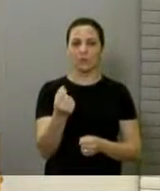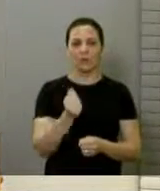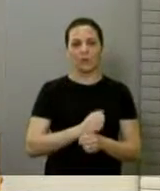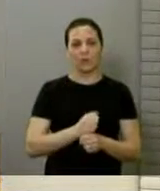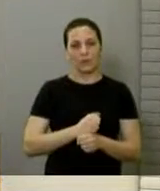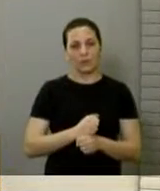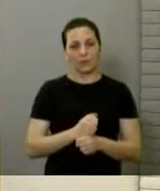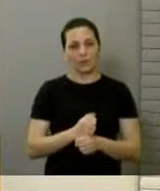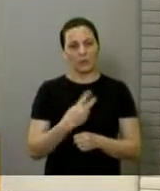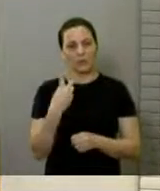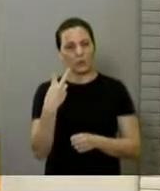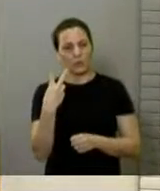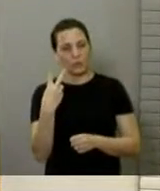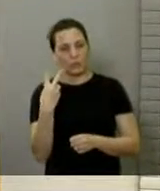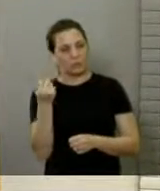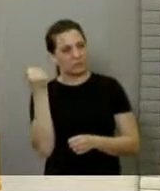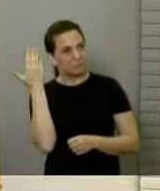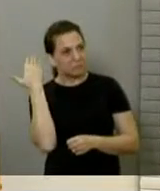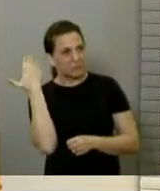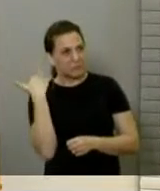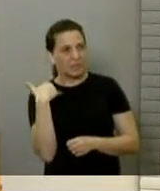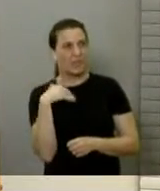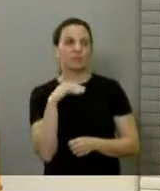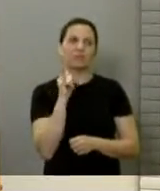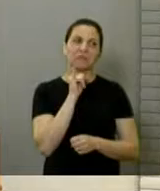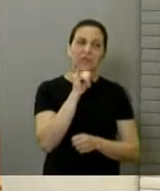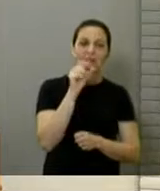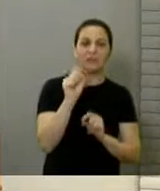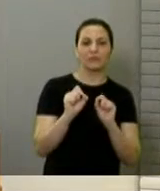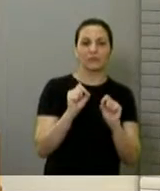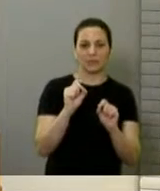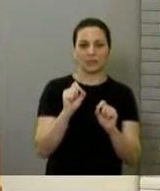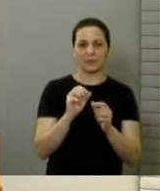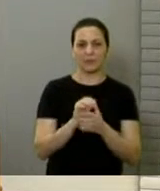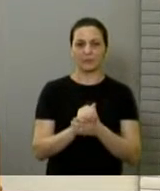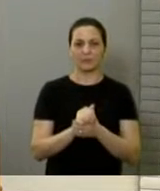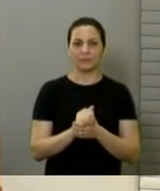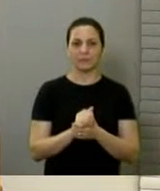Até 2 anos atrás, diziam que a gente... Viu,